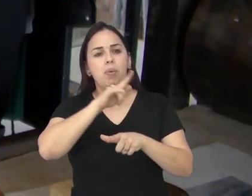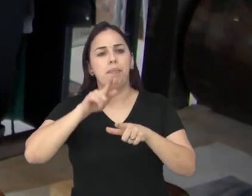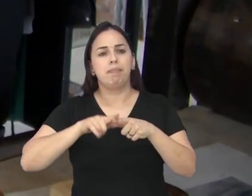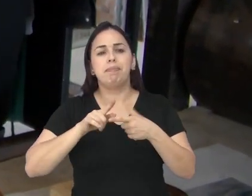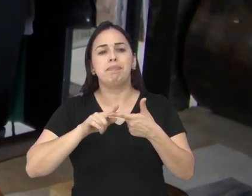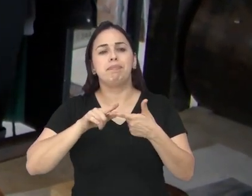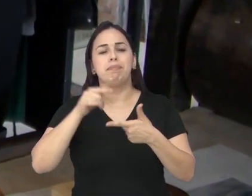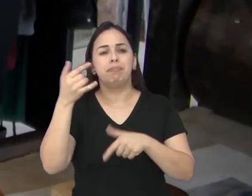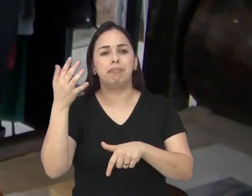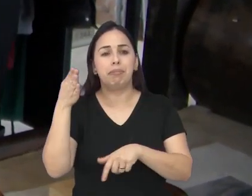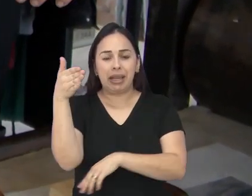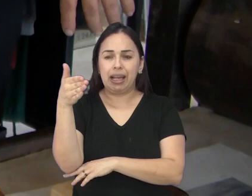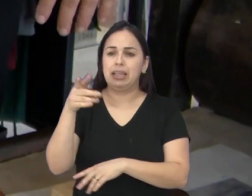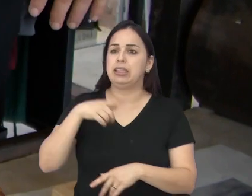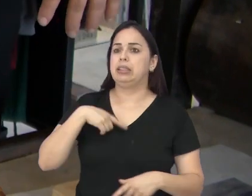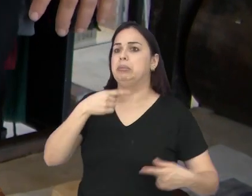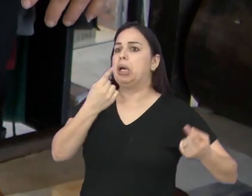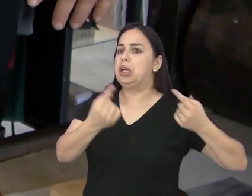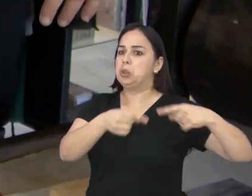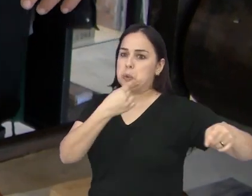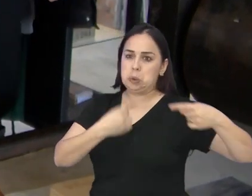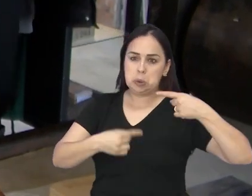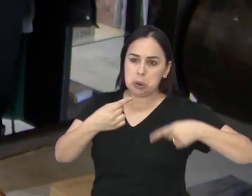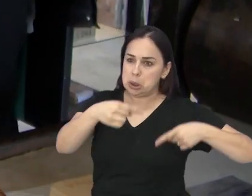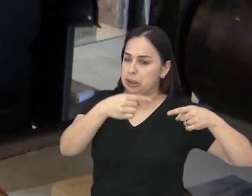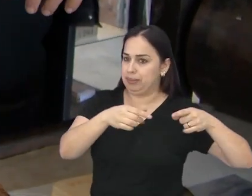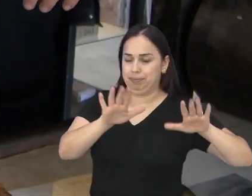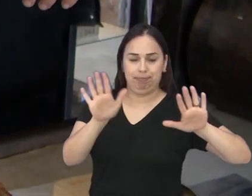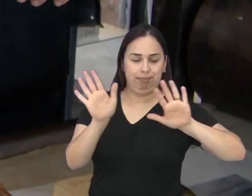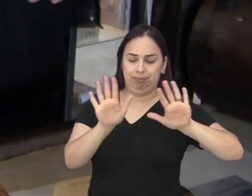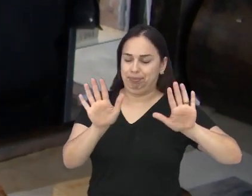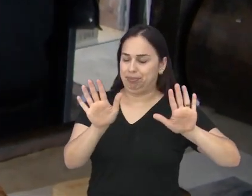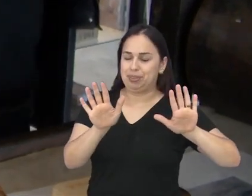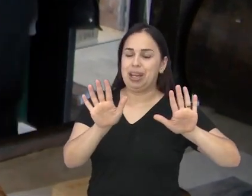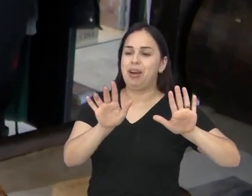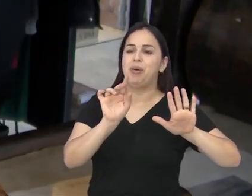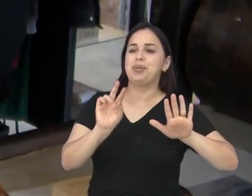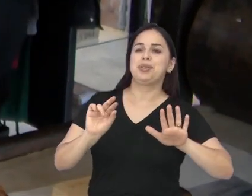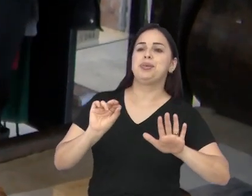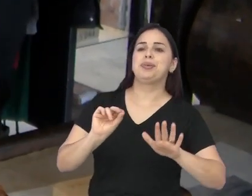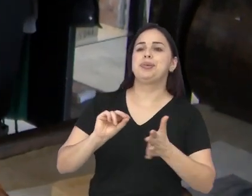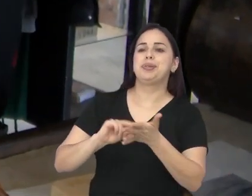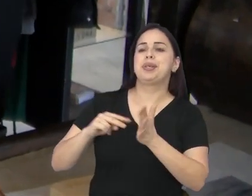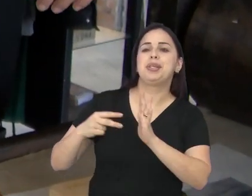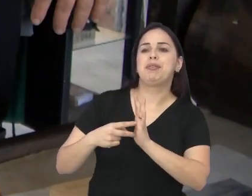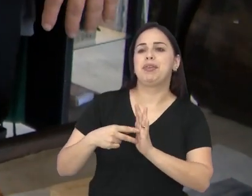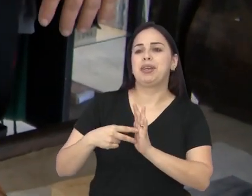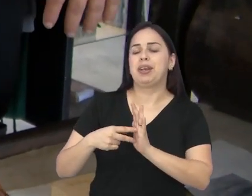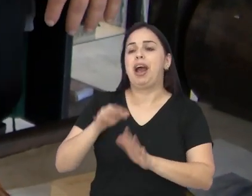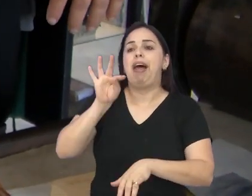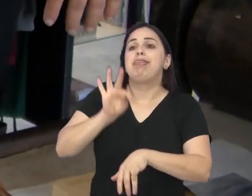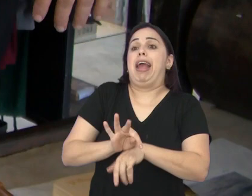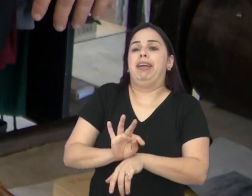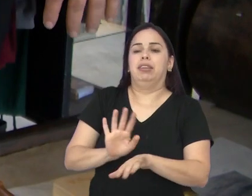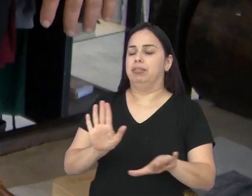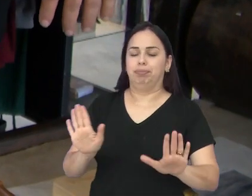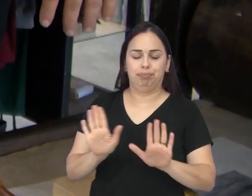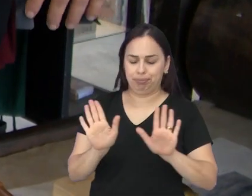discussão um pouco improdutiva sobre o que é gravura em termos de técnica, né?